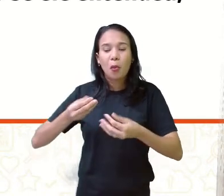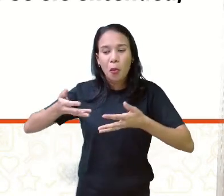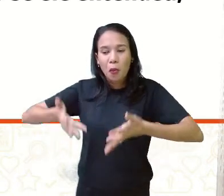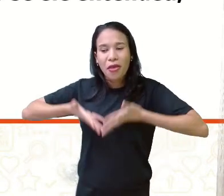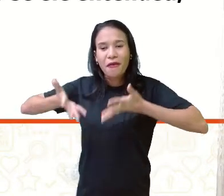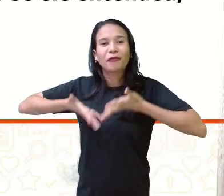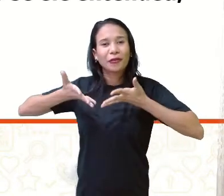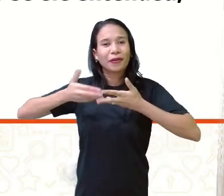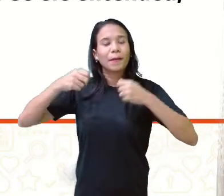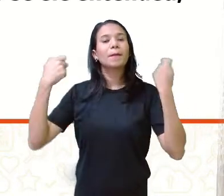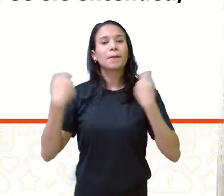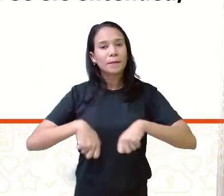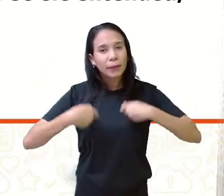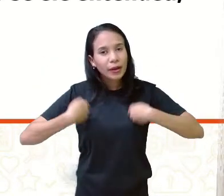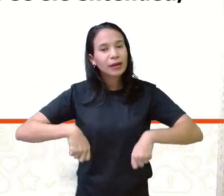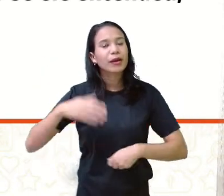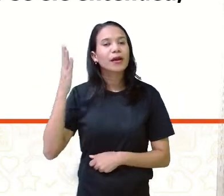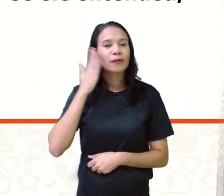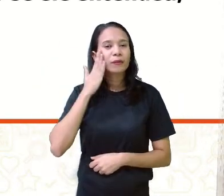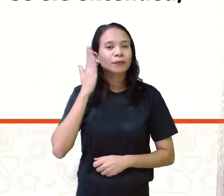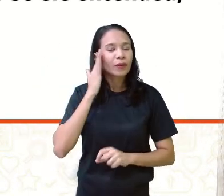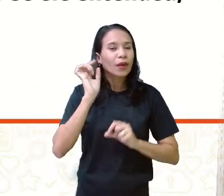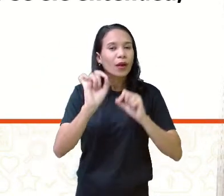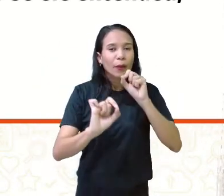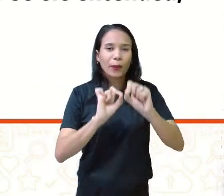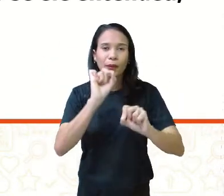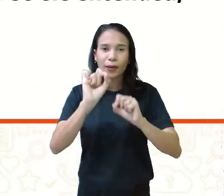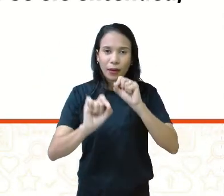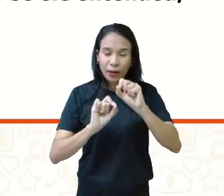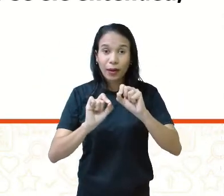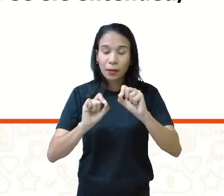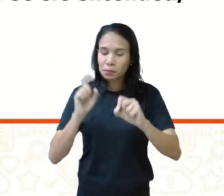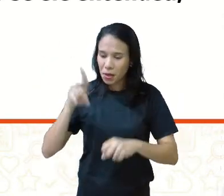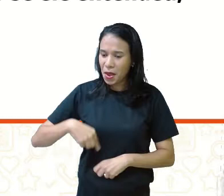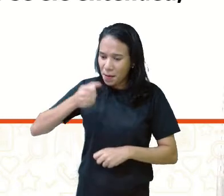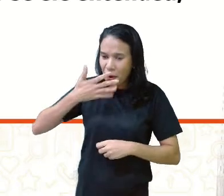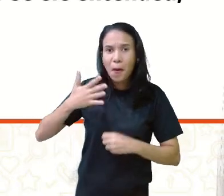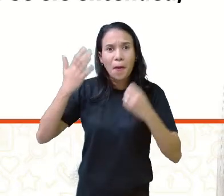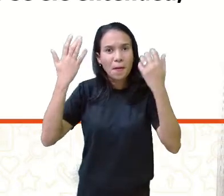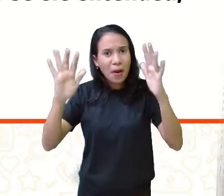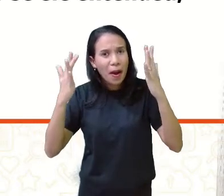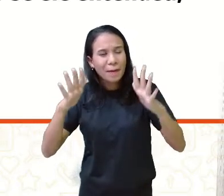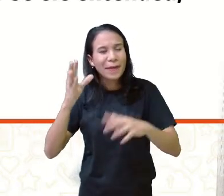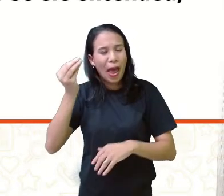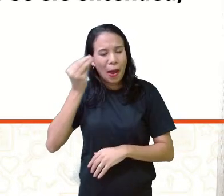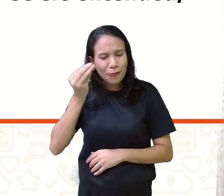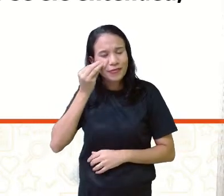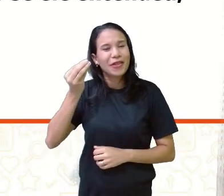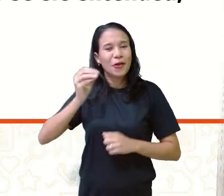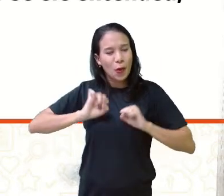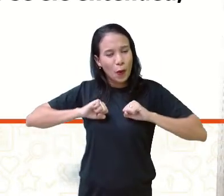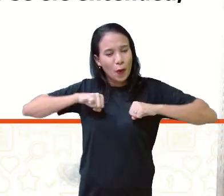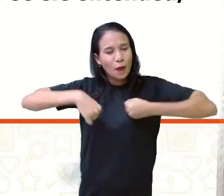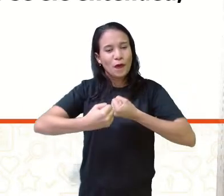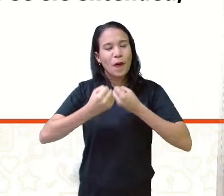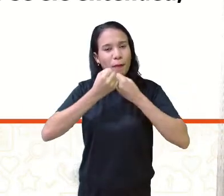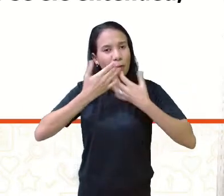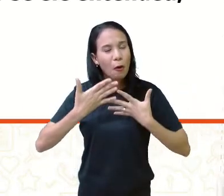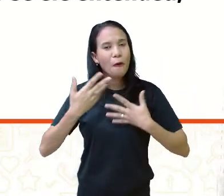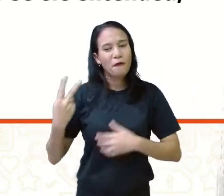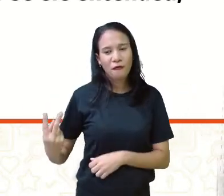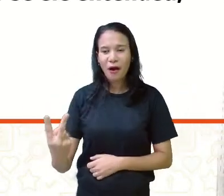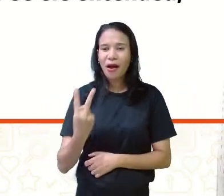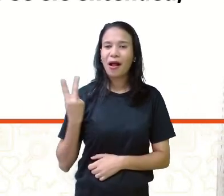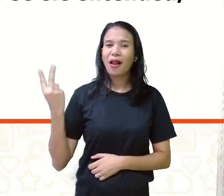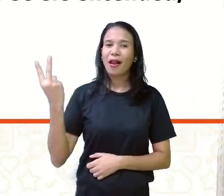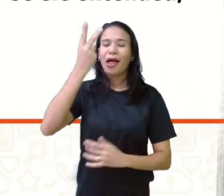positivo. Ele precisa entender que valeu a pena tentar, valeu a pena participar, valeu a